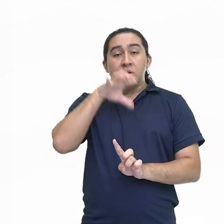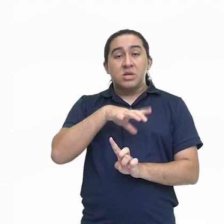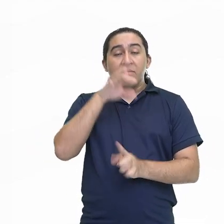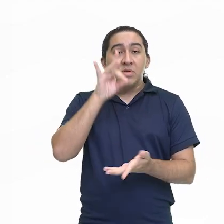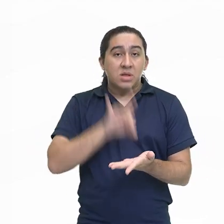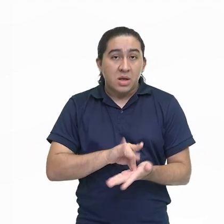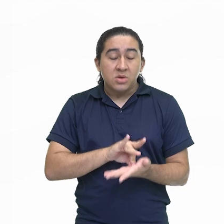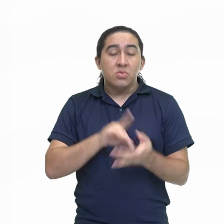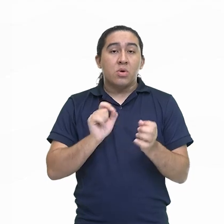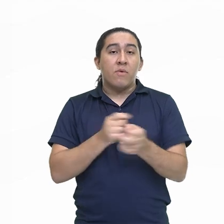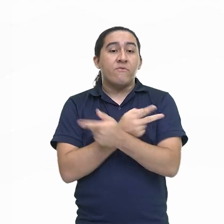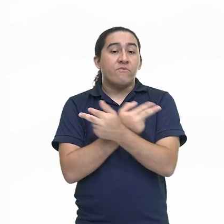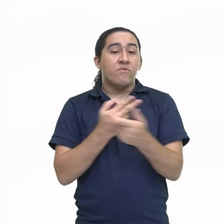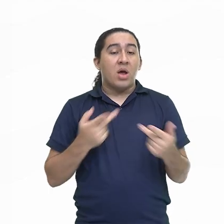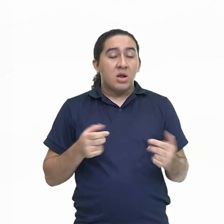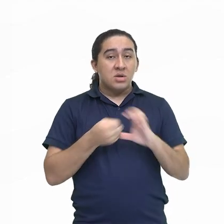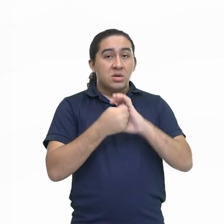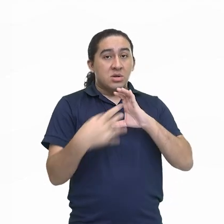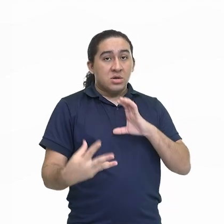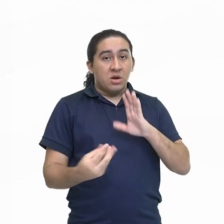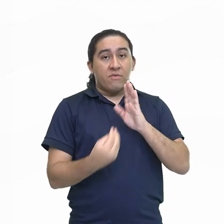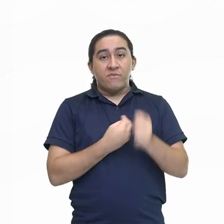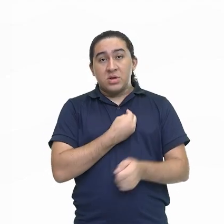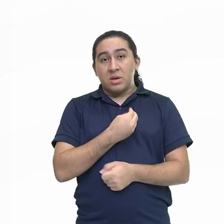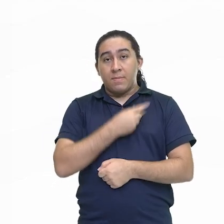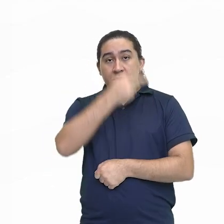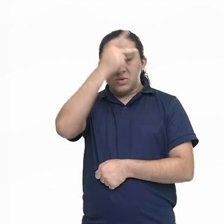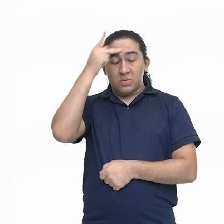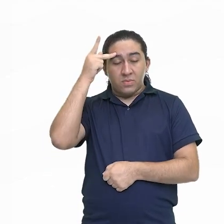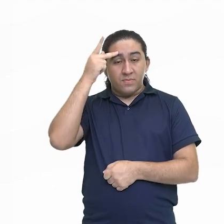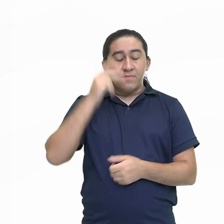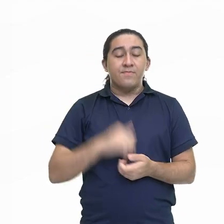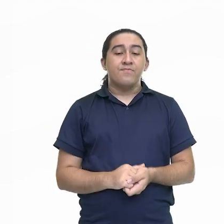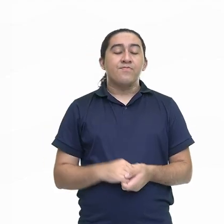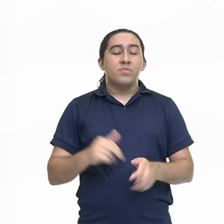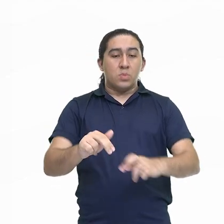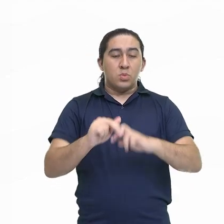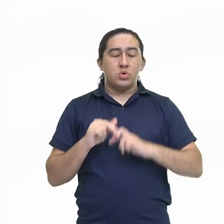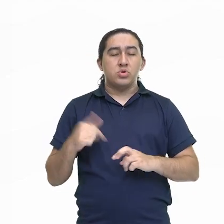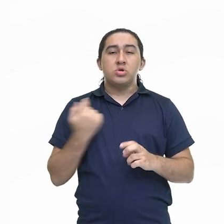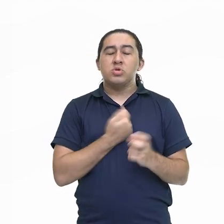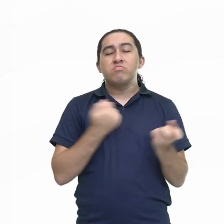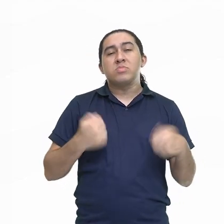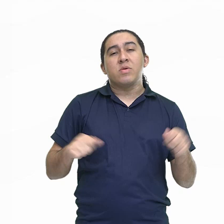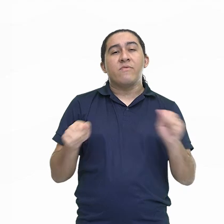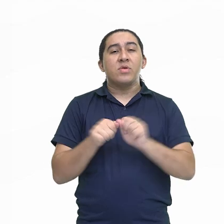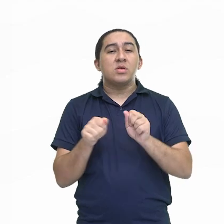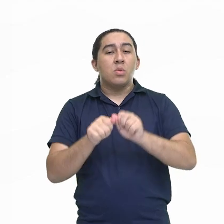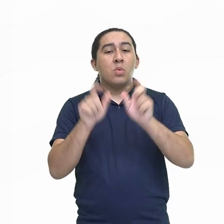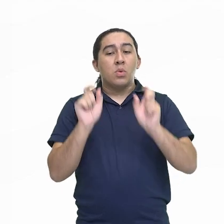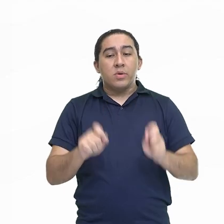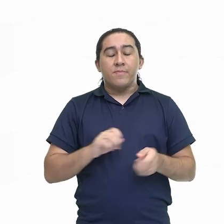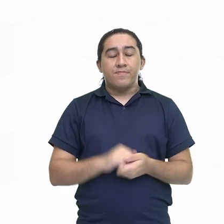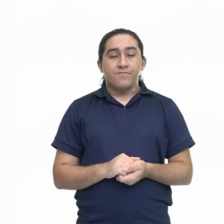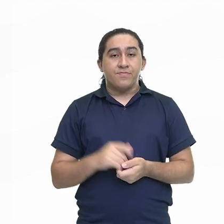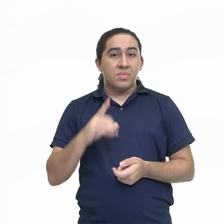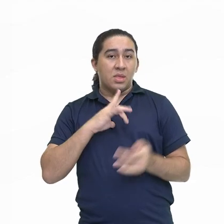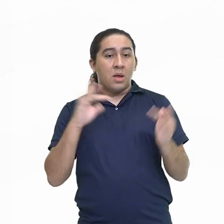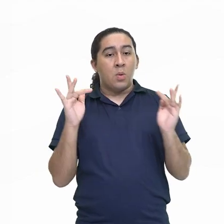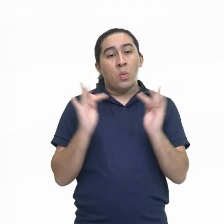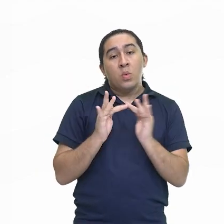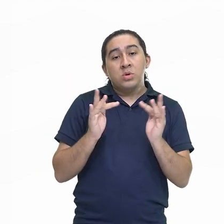positivamente diversos aspectos da vida. E para isso nós temos que fazer o quê? Nós temos que fazer essa